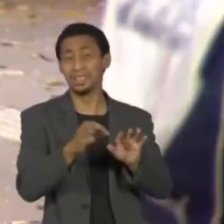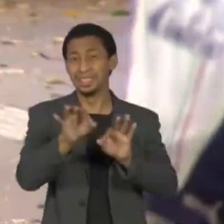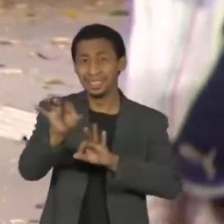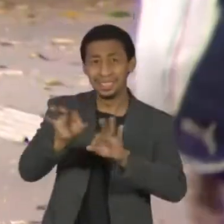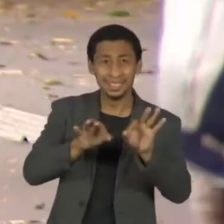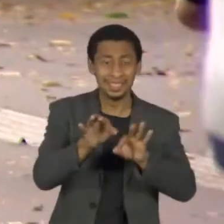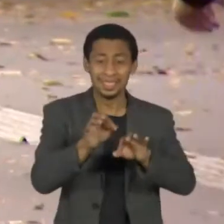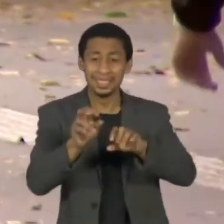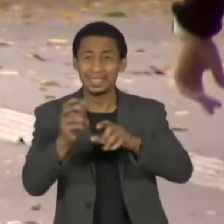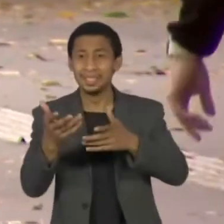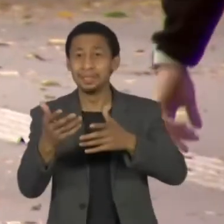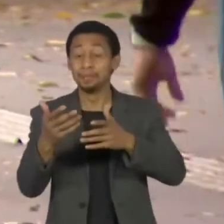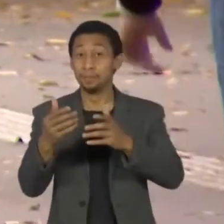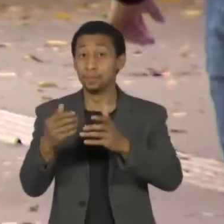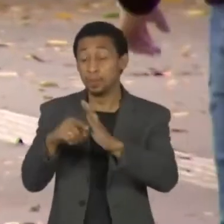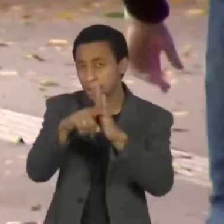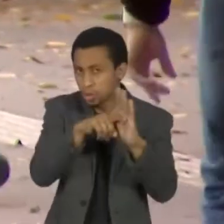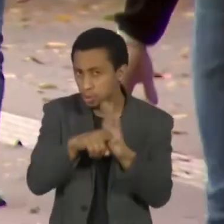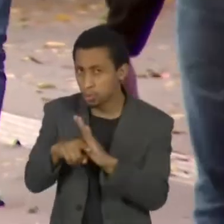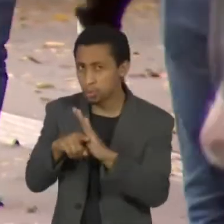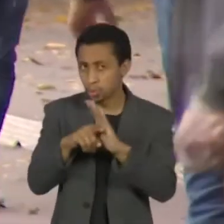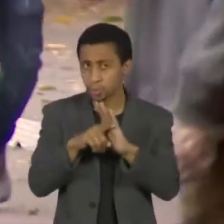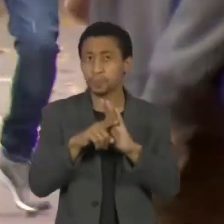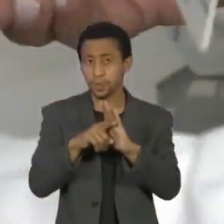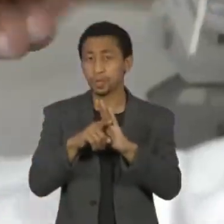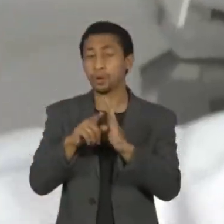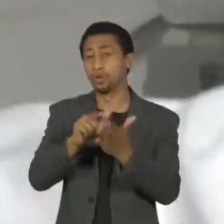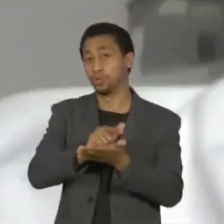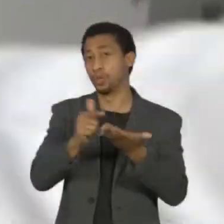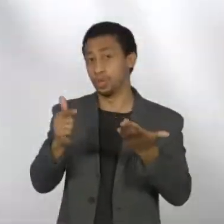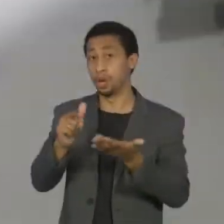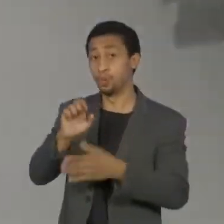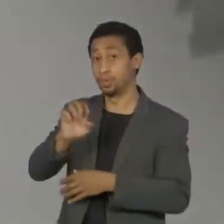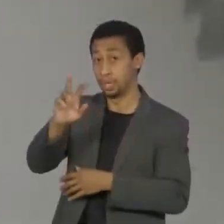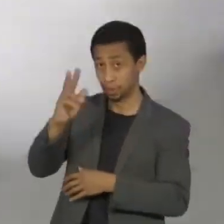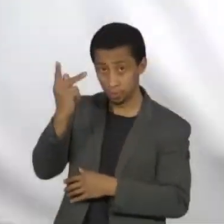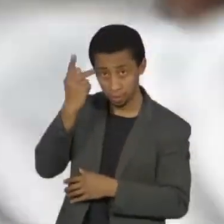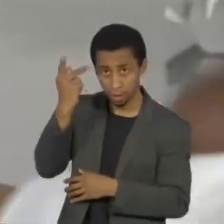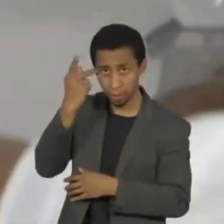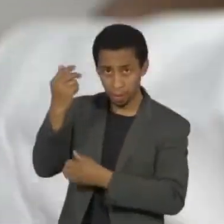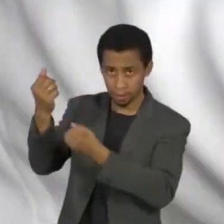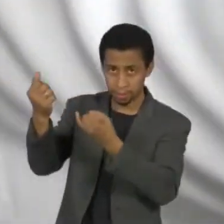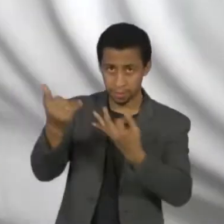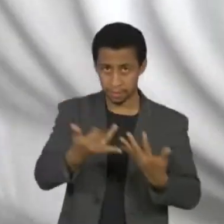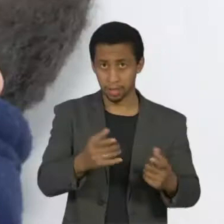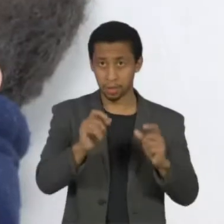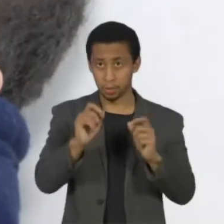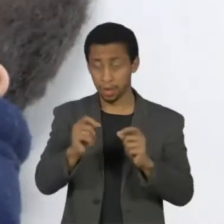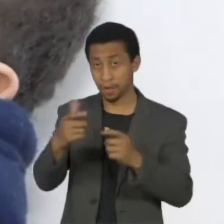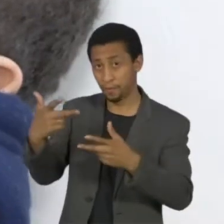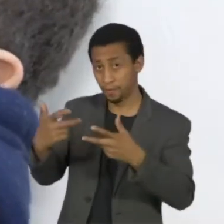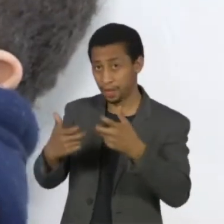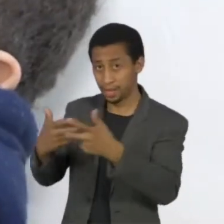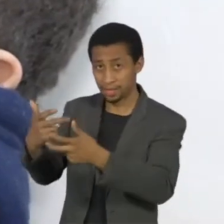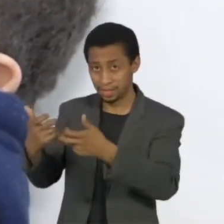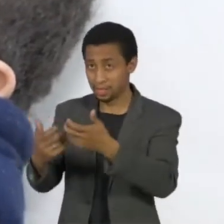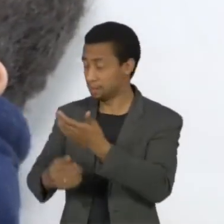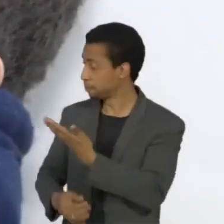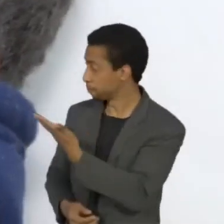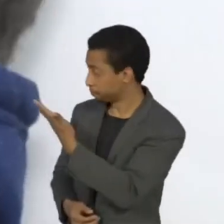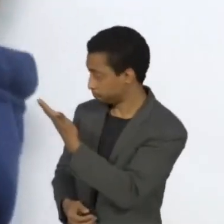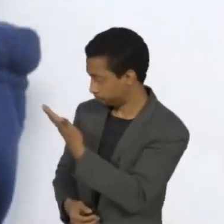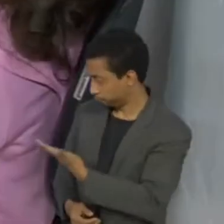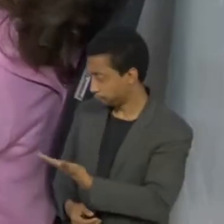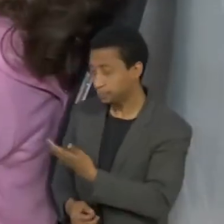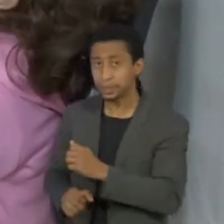histórica, de acordo com o levantamento do jornal O Estado de São Paulo. Em alguns casos, como as vacinas contra tuberculose e poliomielite, o percentual